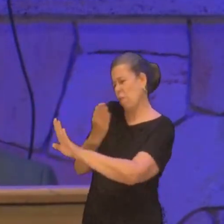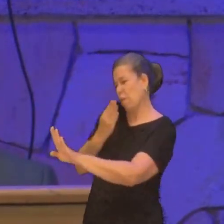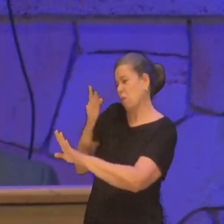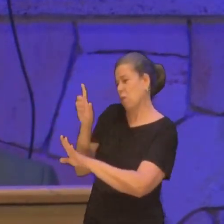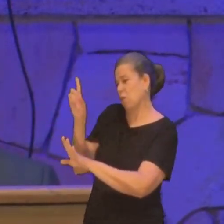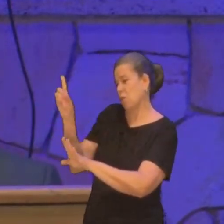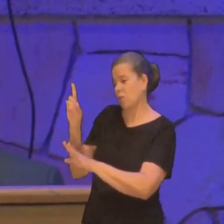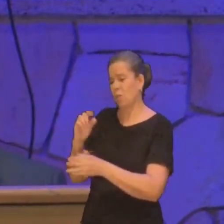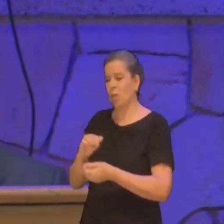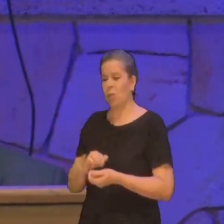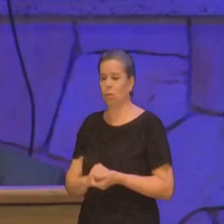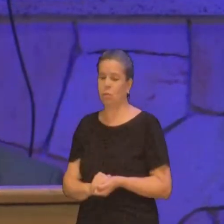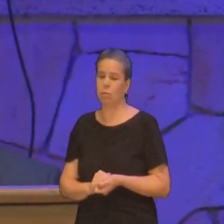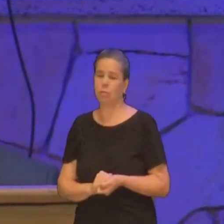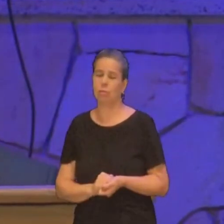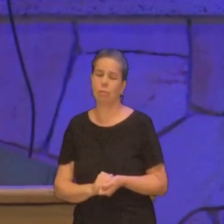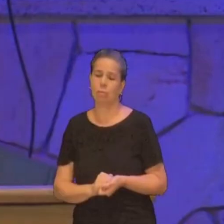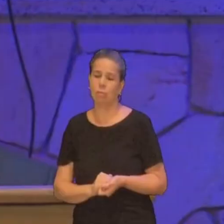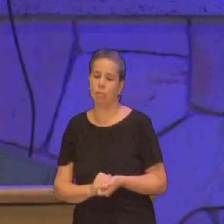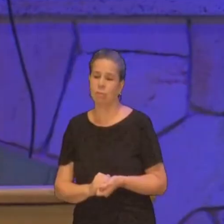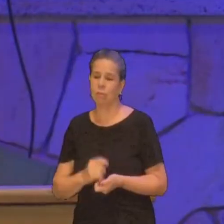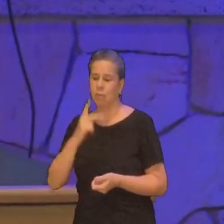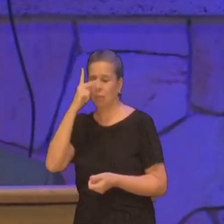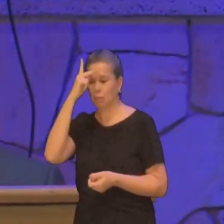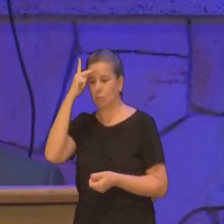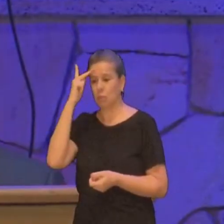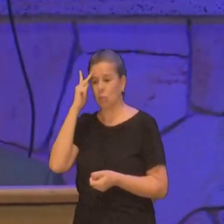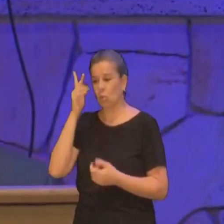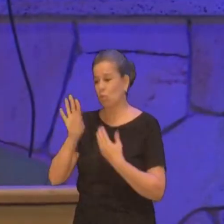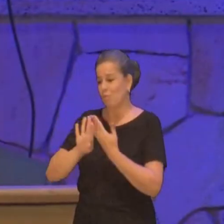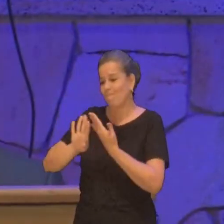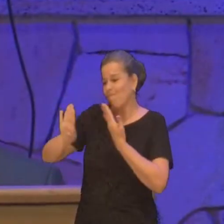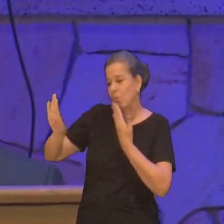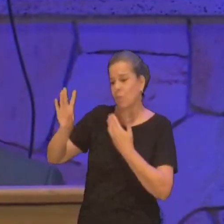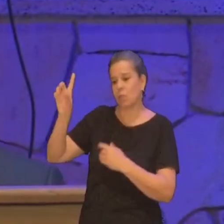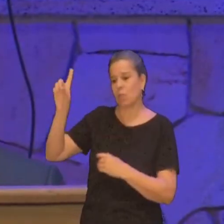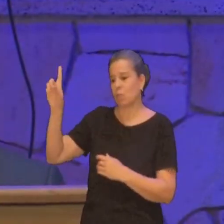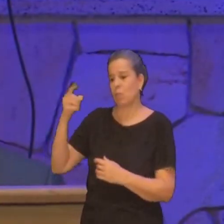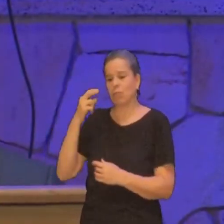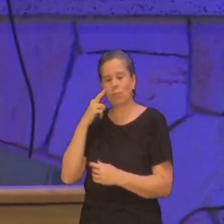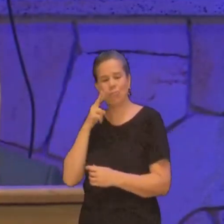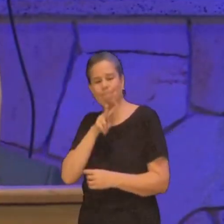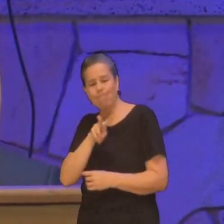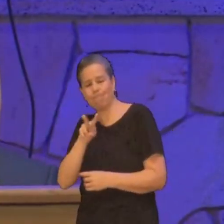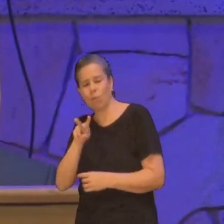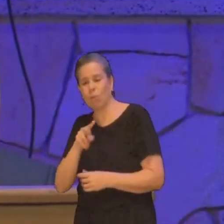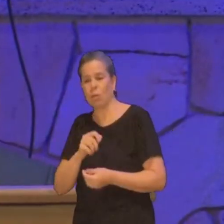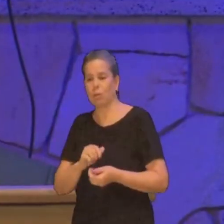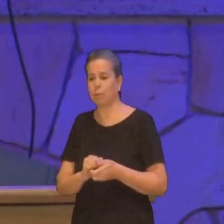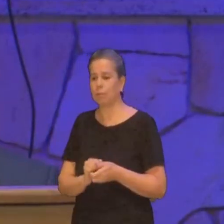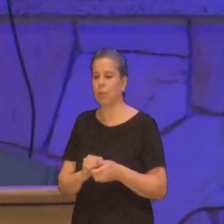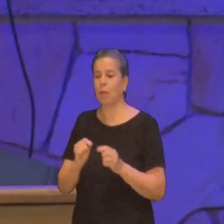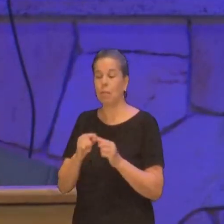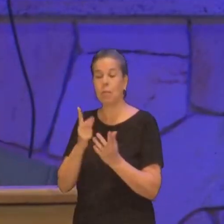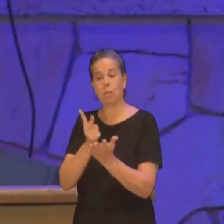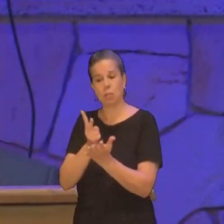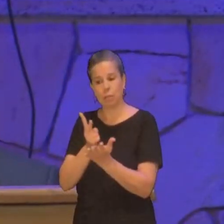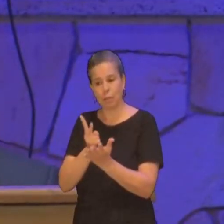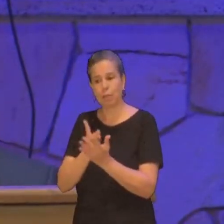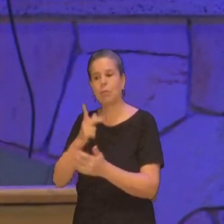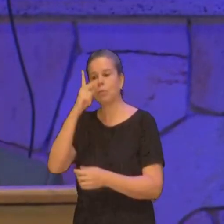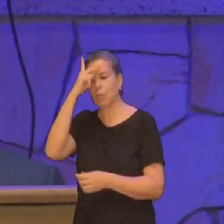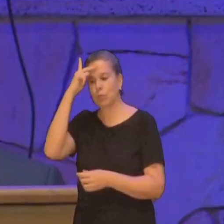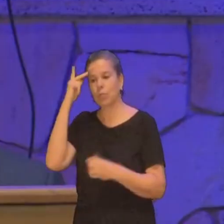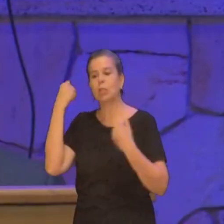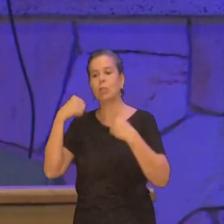pessoas estão afastadas. Elas são escória. E a gente olha para as pessoas assim. Só que são essas mesmas pessoas